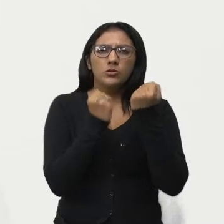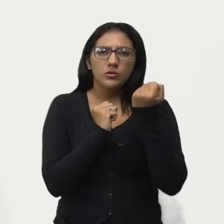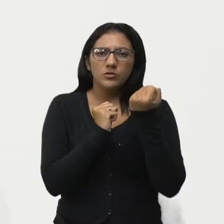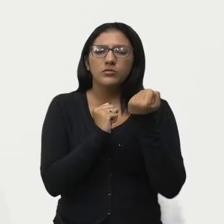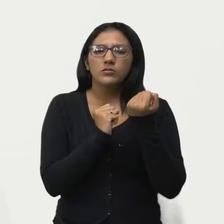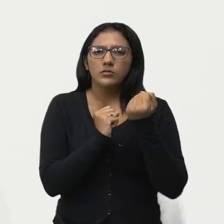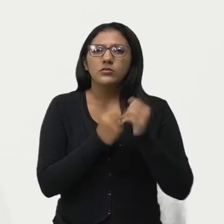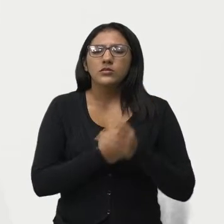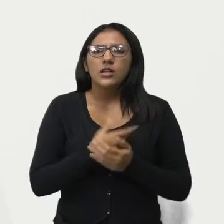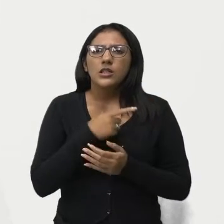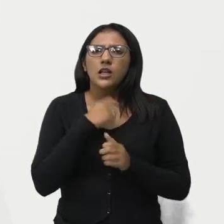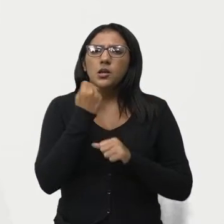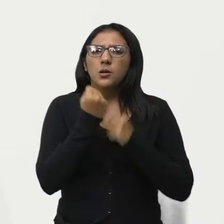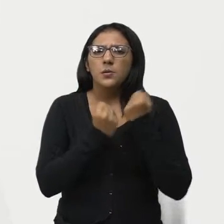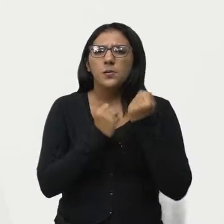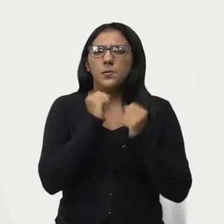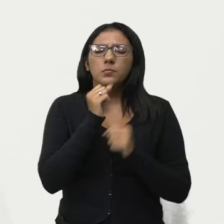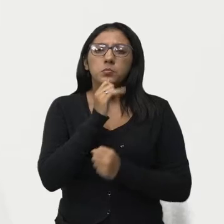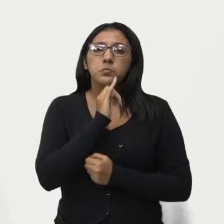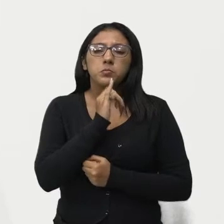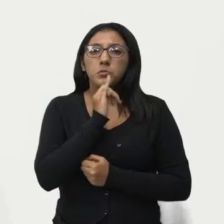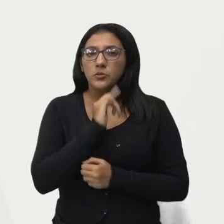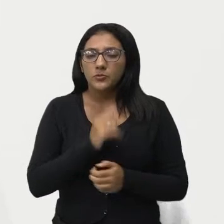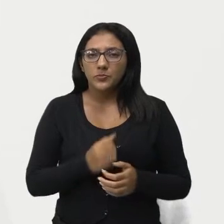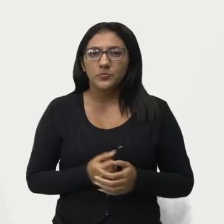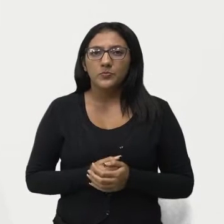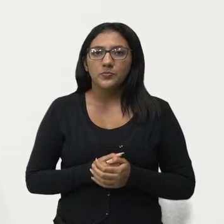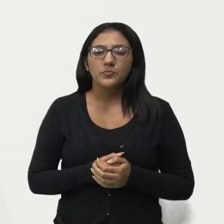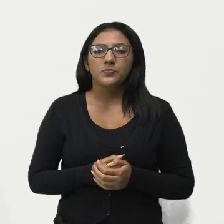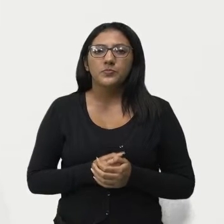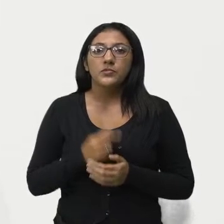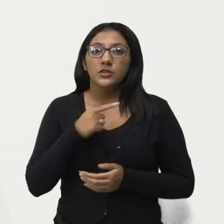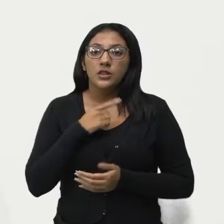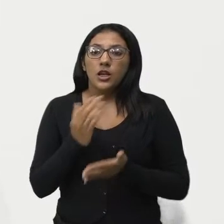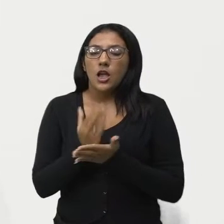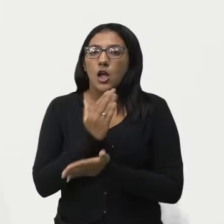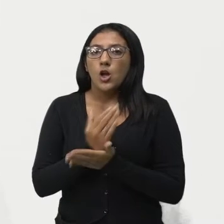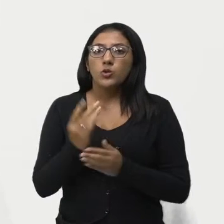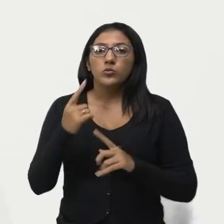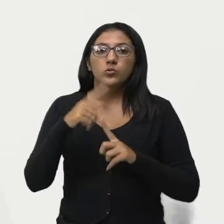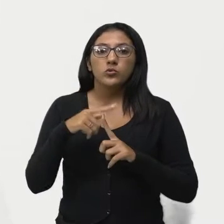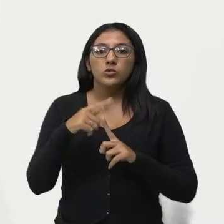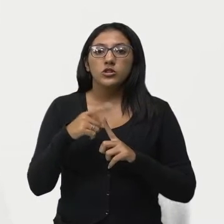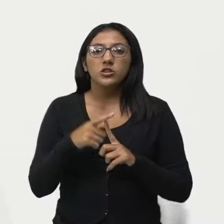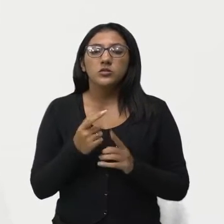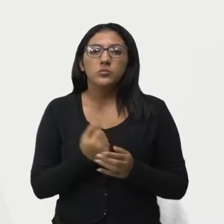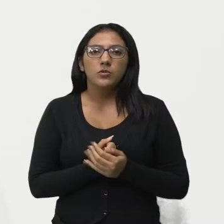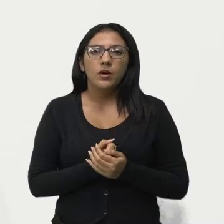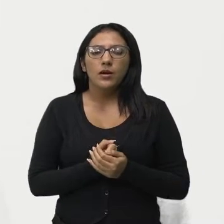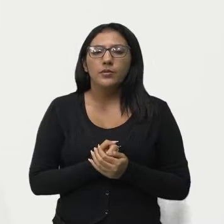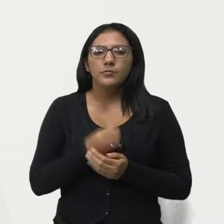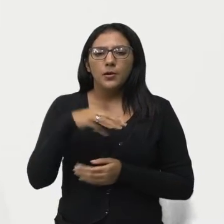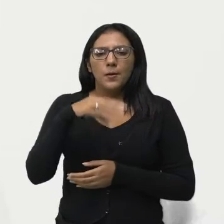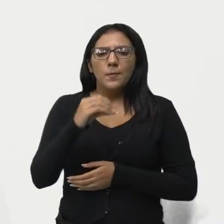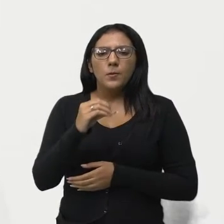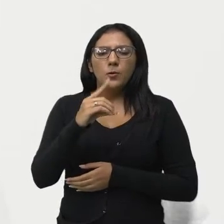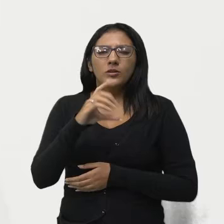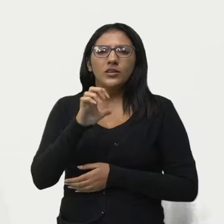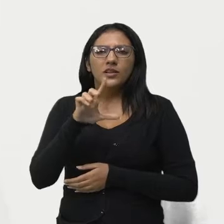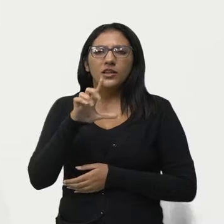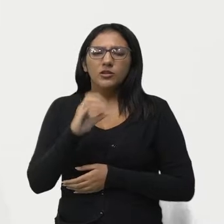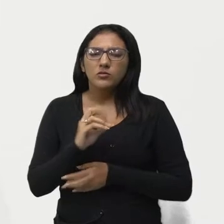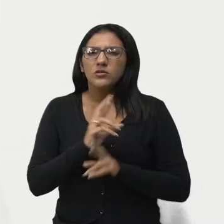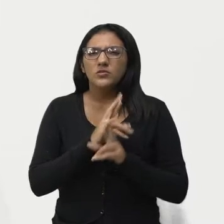tem máquinas numa situação real, né? Nós temos máquinas que são de marcas diferentes, temos